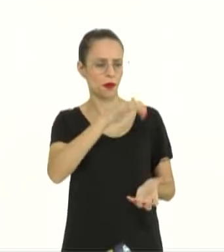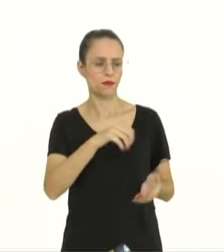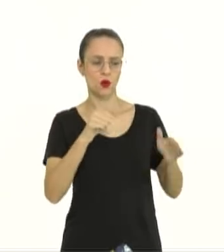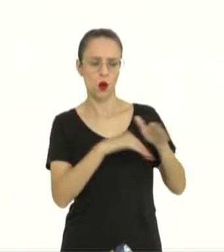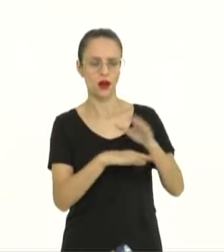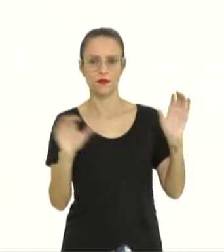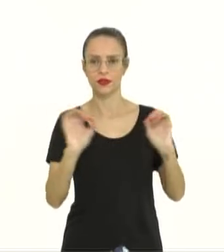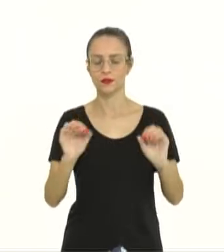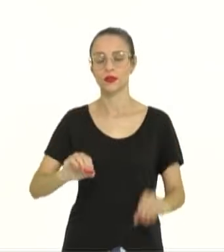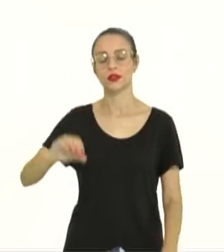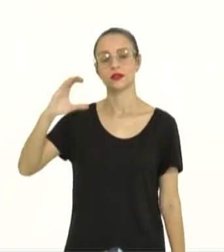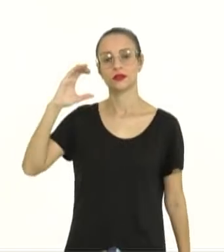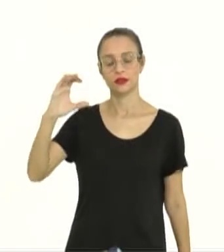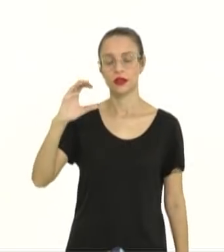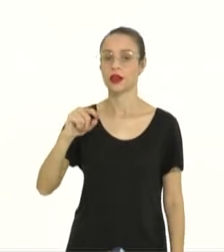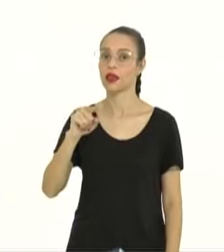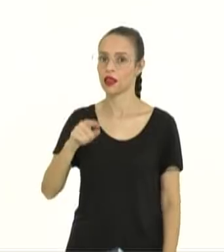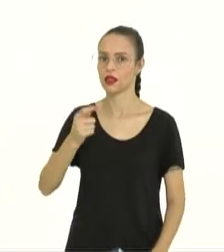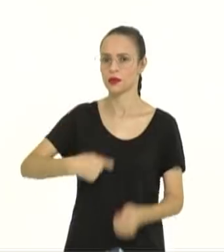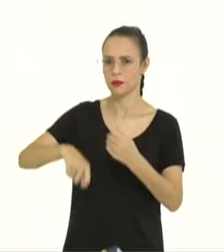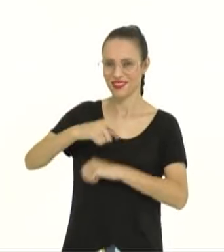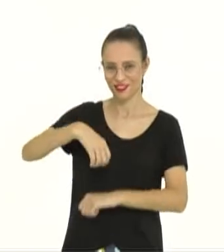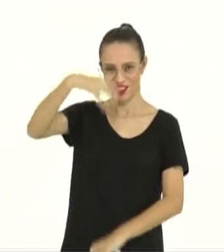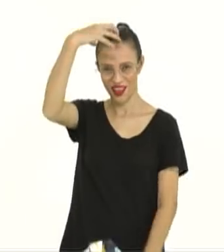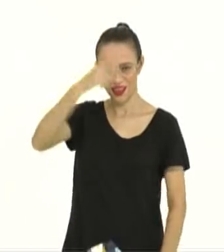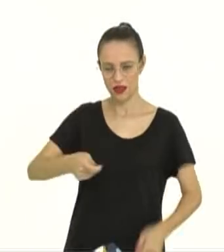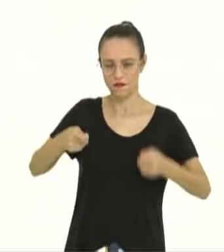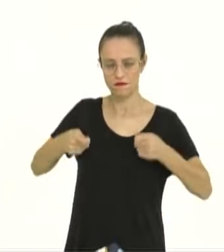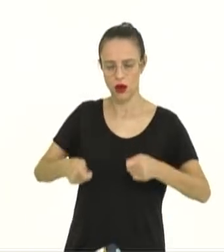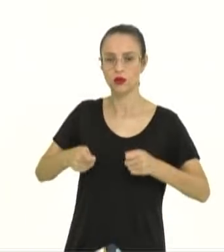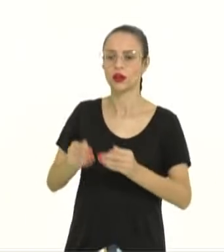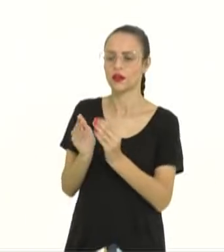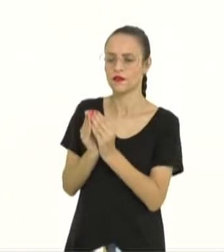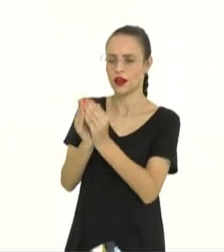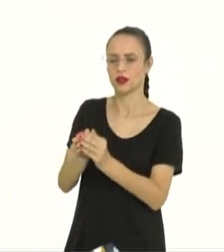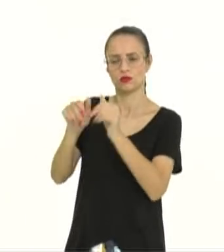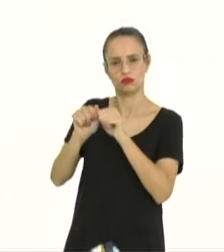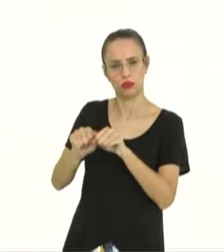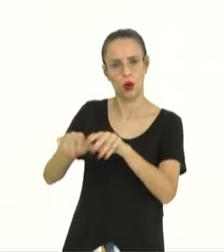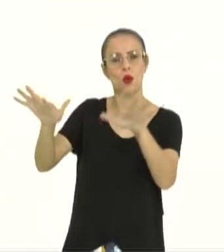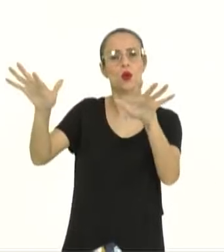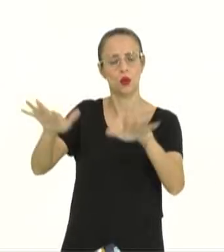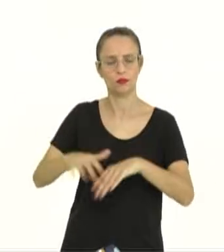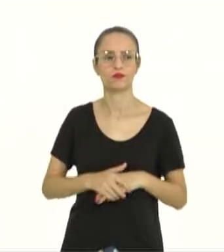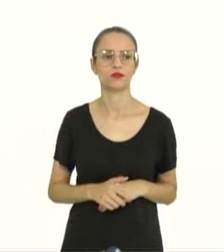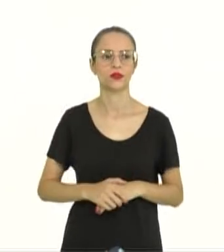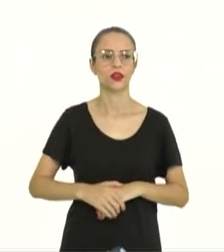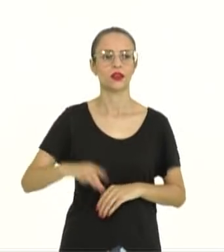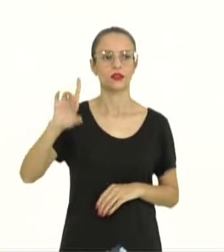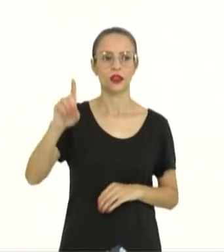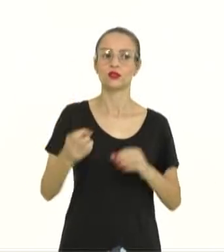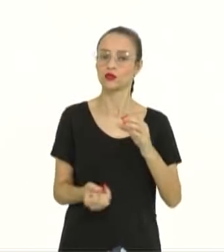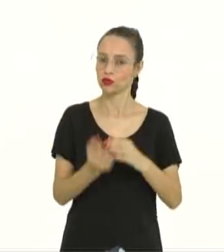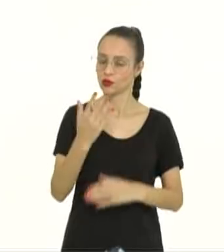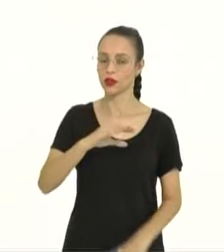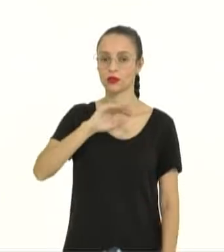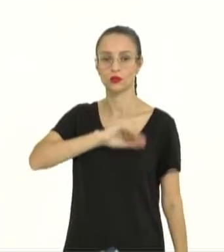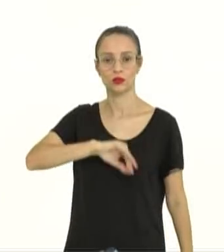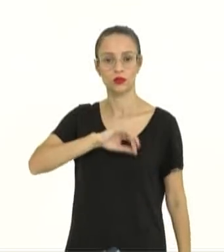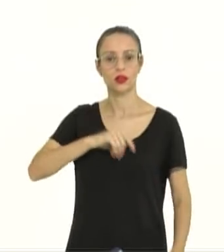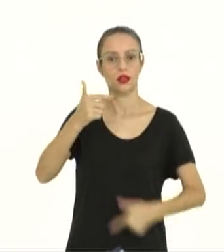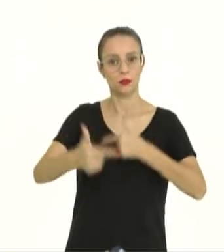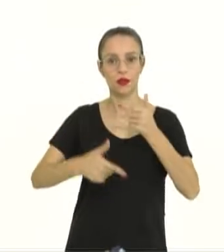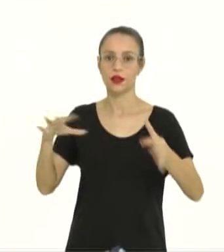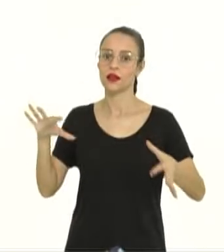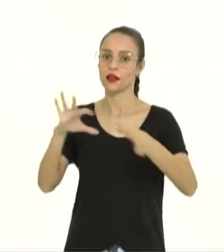B. Letra C. Com o mercantilismo, expandiu-se a navegação. Letra D. O surgimento do trabalho assalariado teve relação